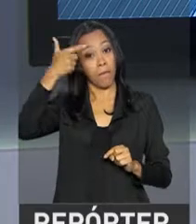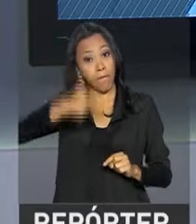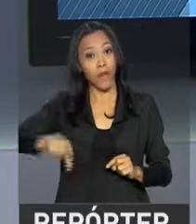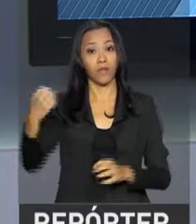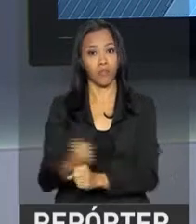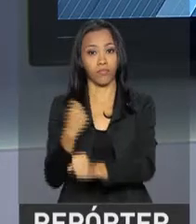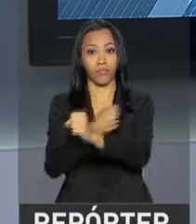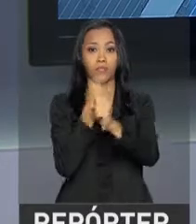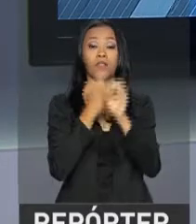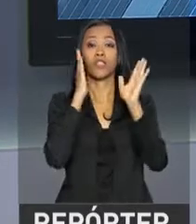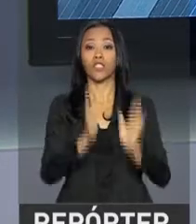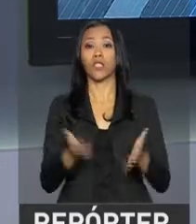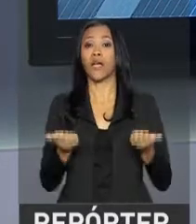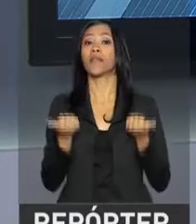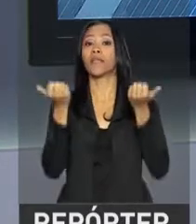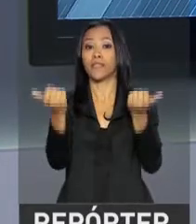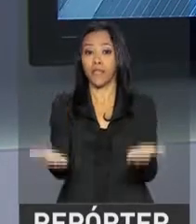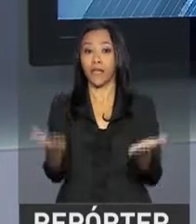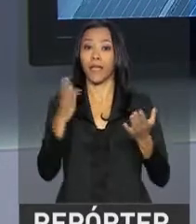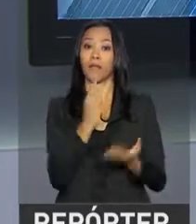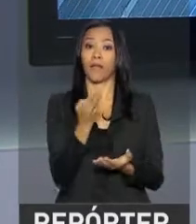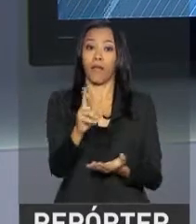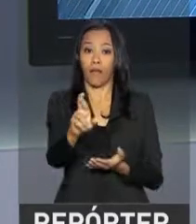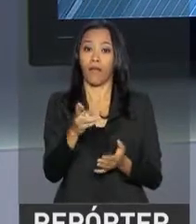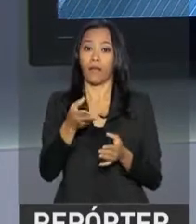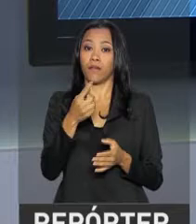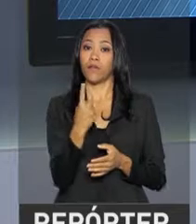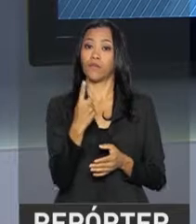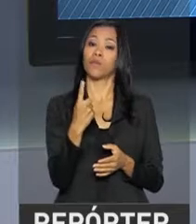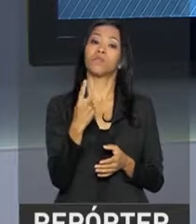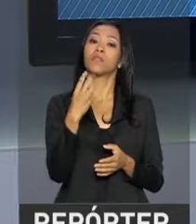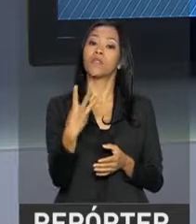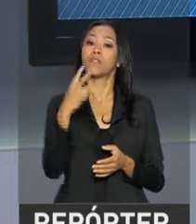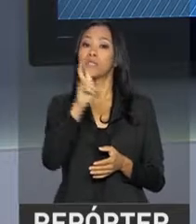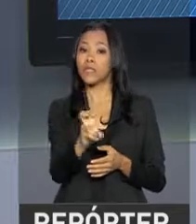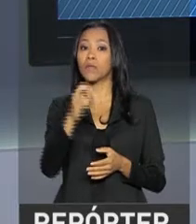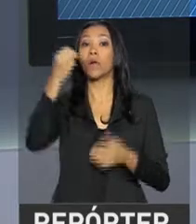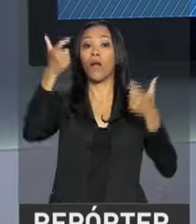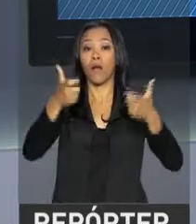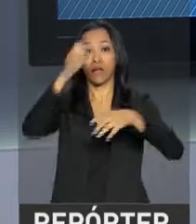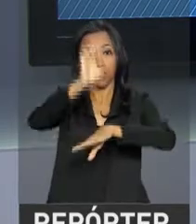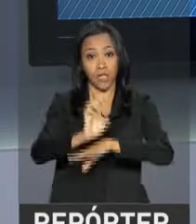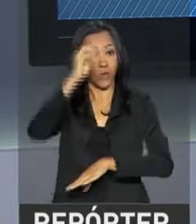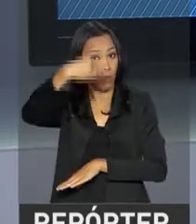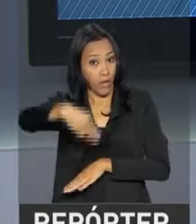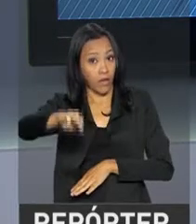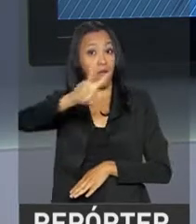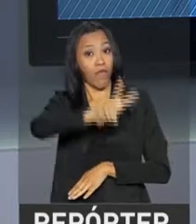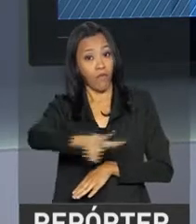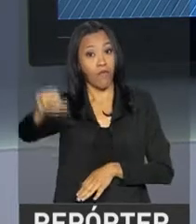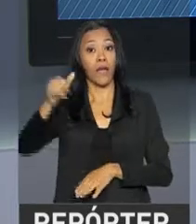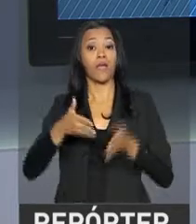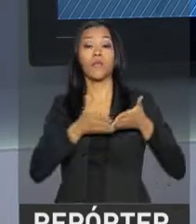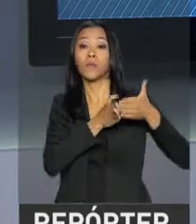foi entregue. Além de tornar a rodovia mais segura, a duplicação da BR-135 no Maranhão vai facilitar o acesso ao porto